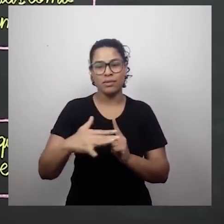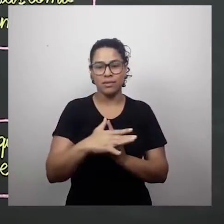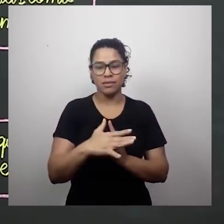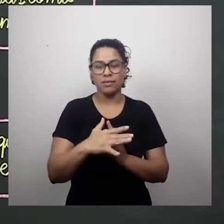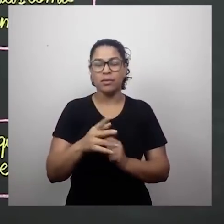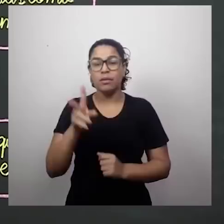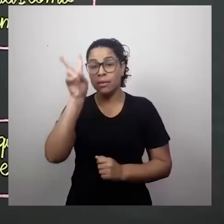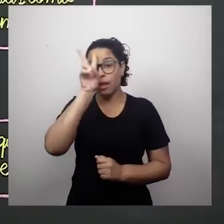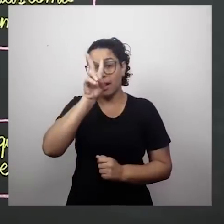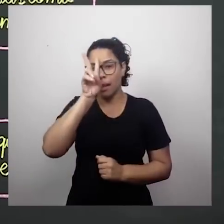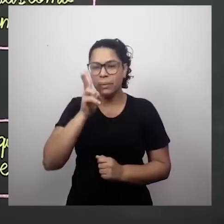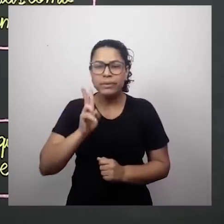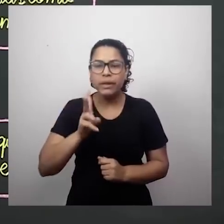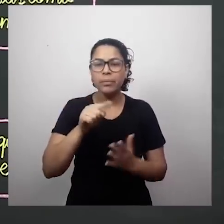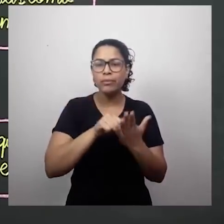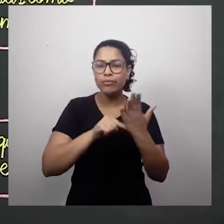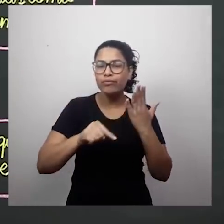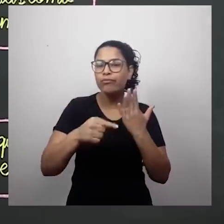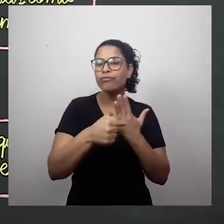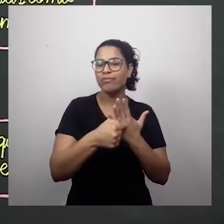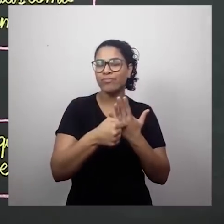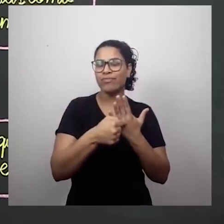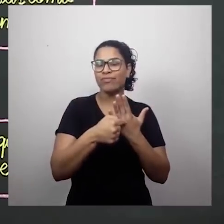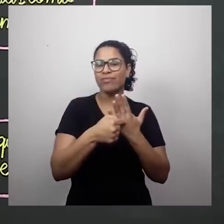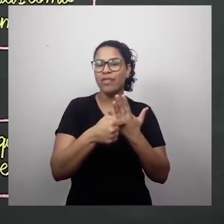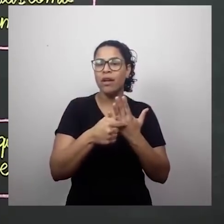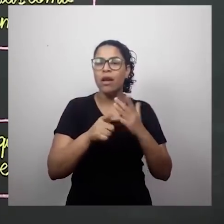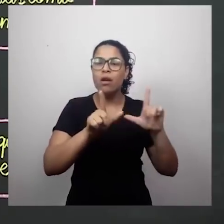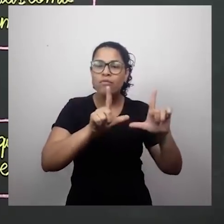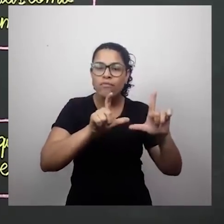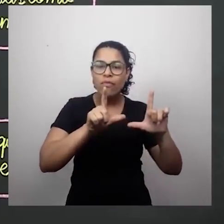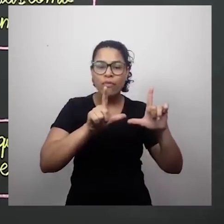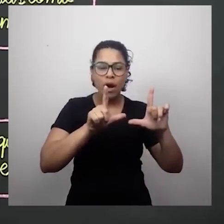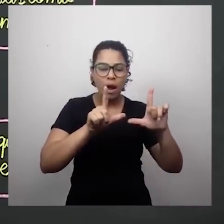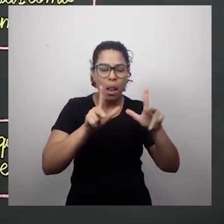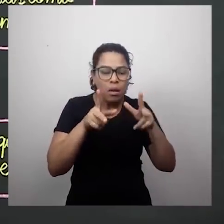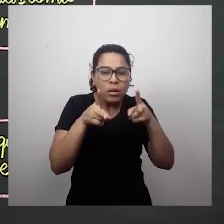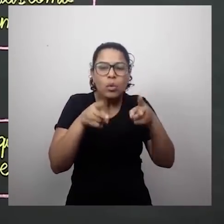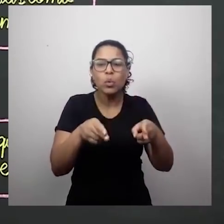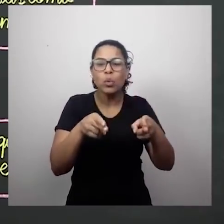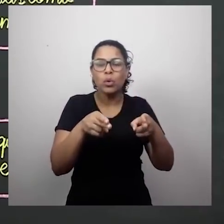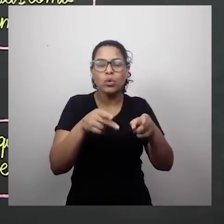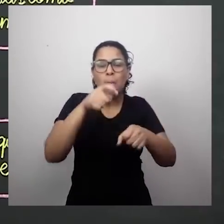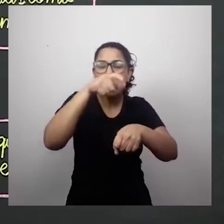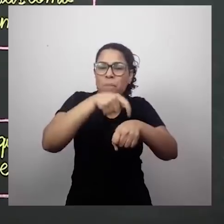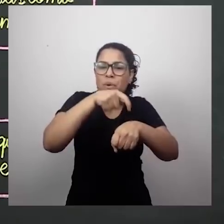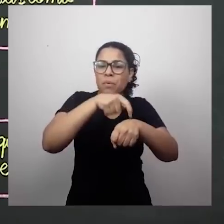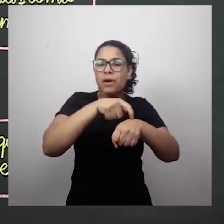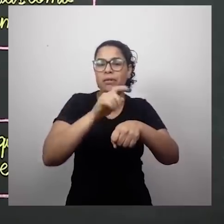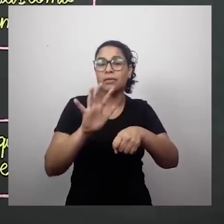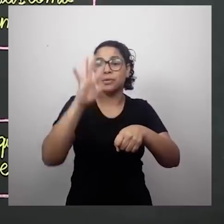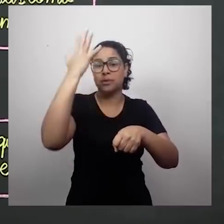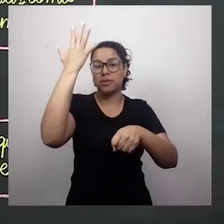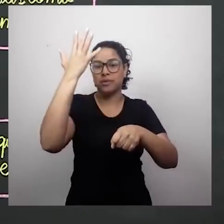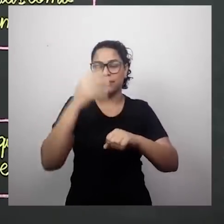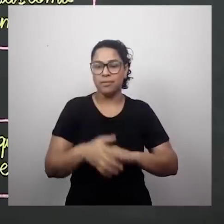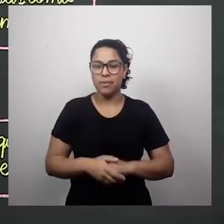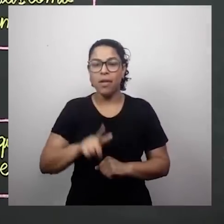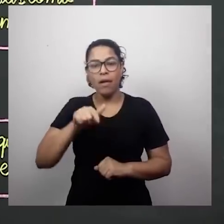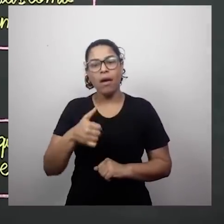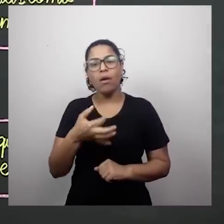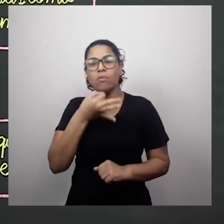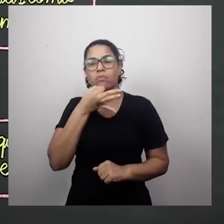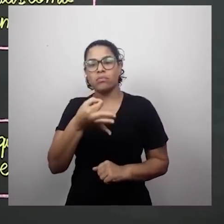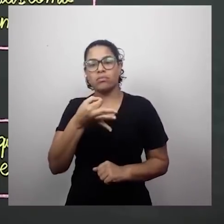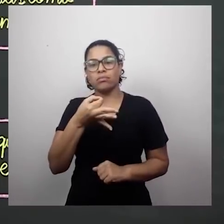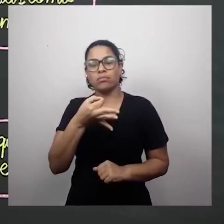lembra sempre dessa metáfora do registro, do recorte, de um momento. Se é um momento, é um ponto de vista,